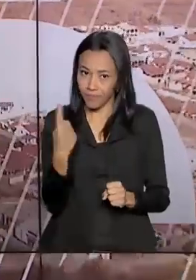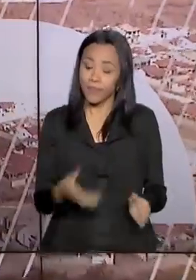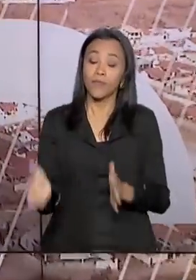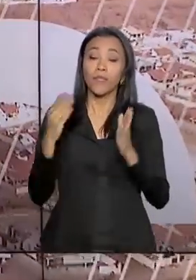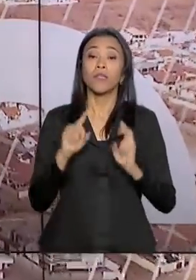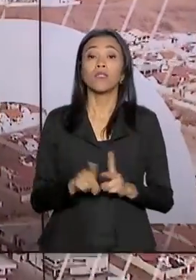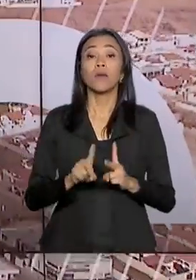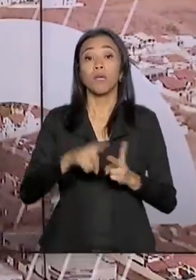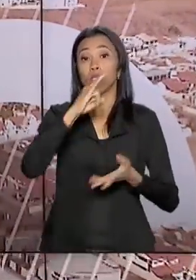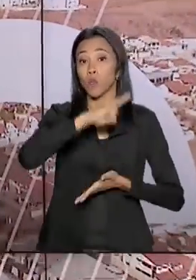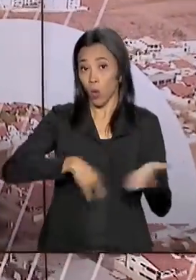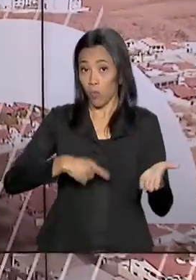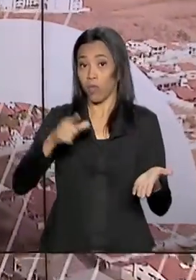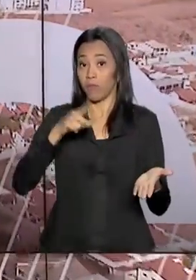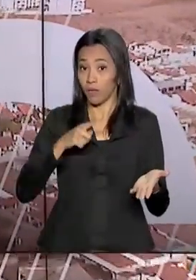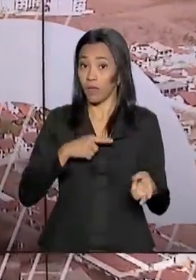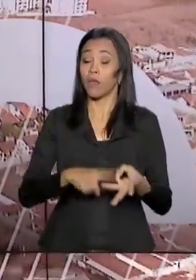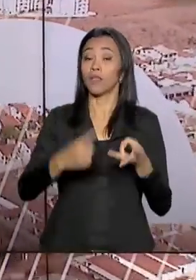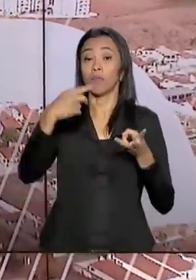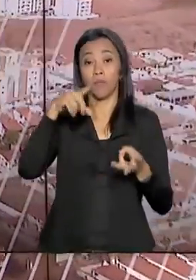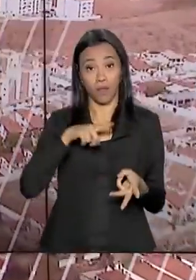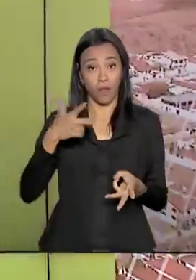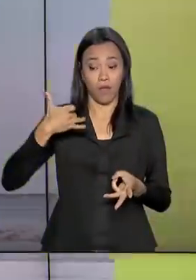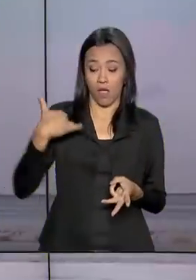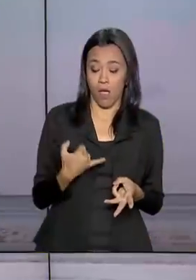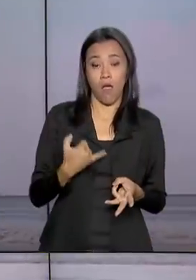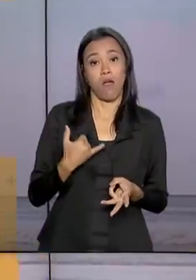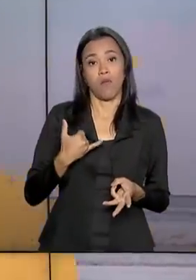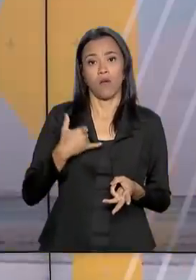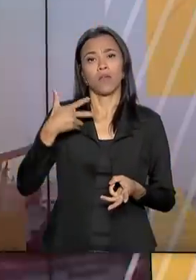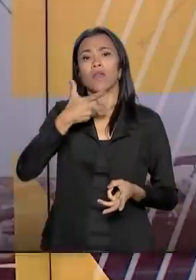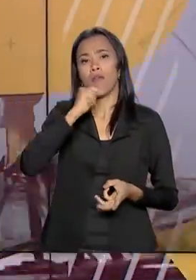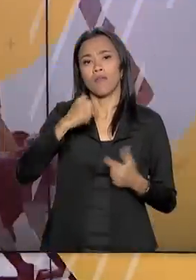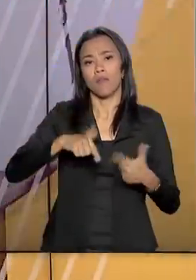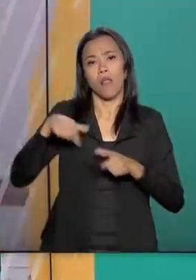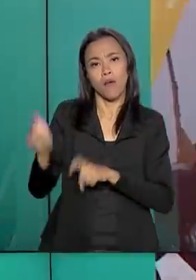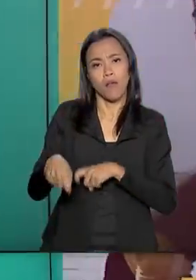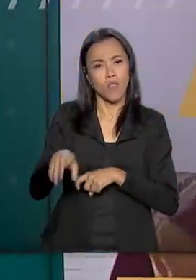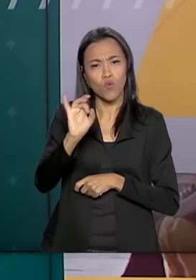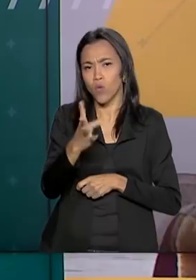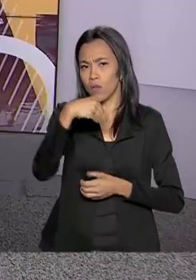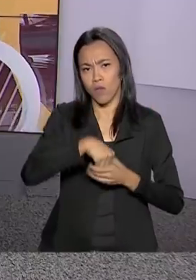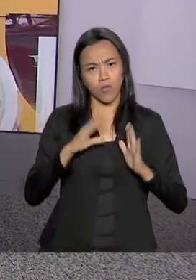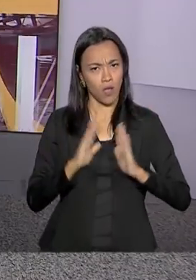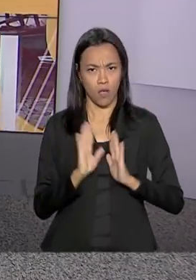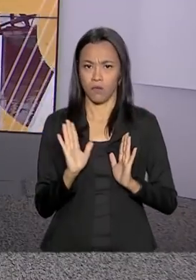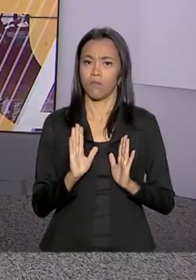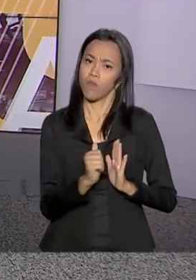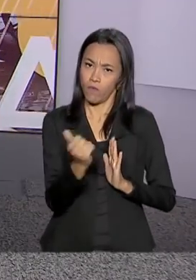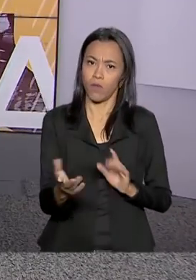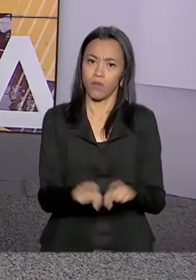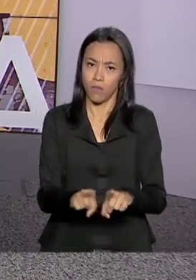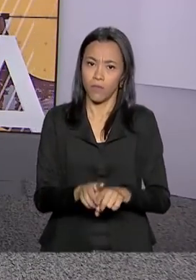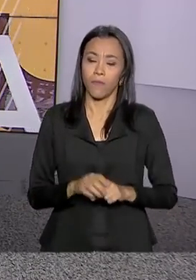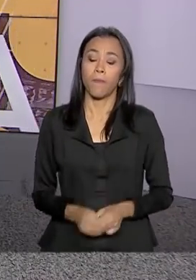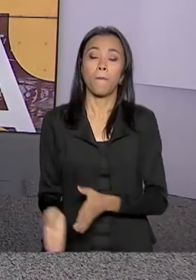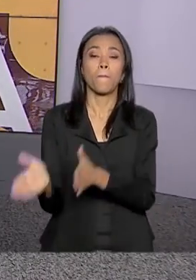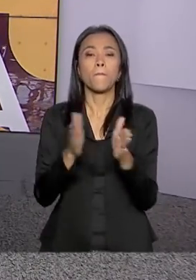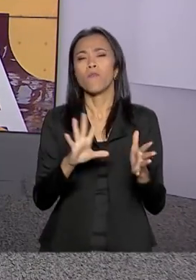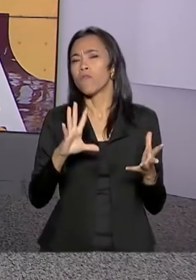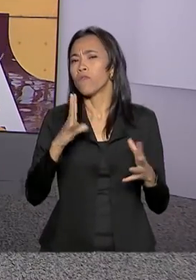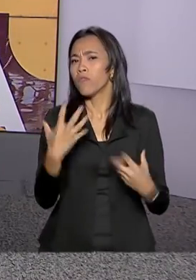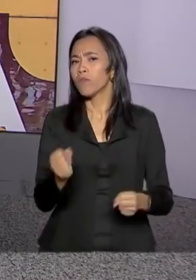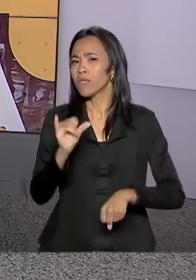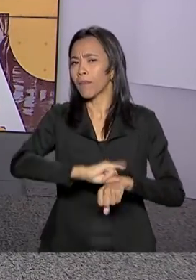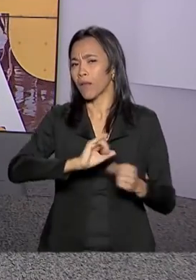da posse de arma de fogo pelo produtor rural para toda área e não apenas a residência fixa é hora de saber como fica o